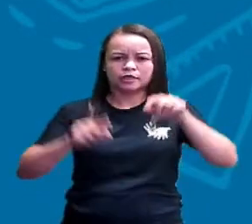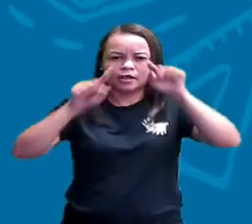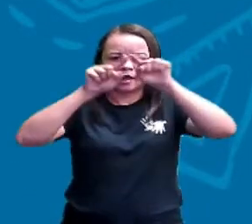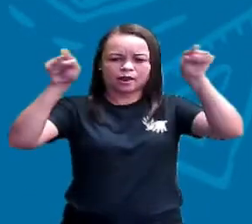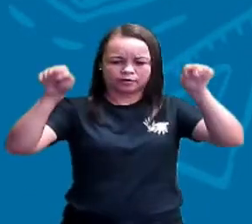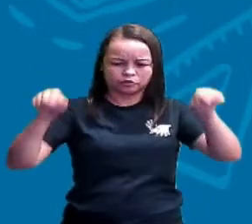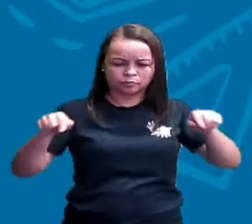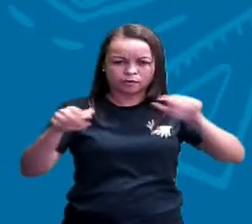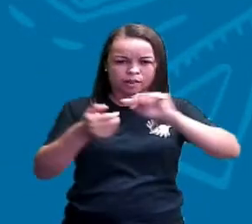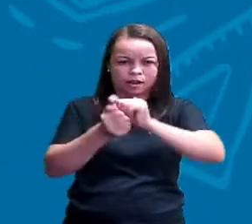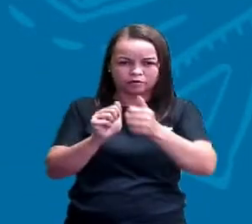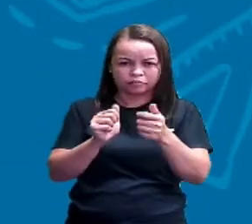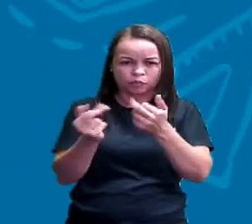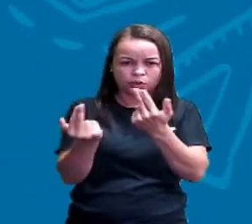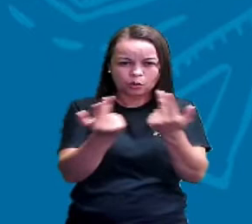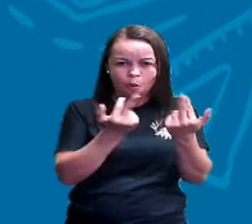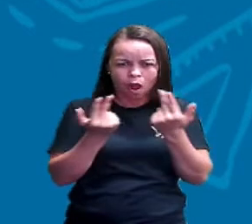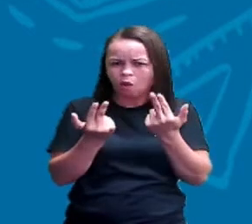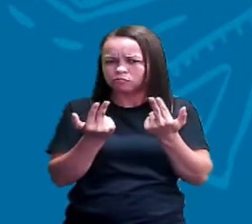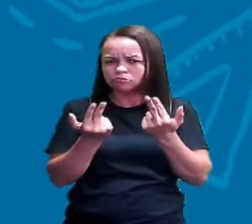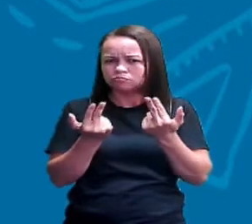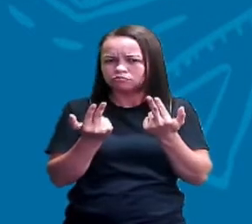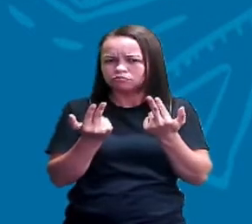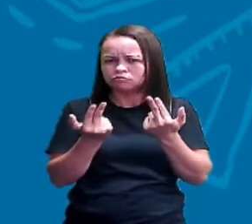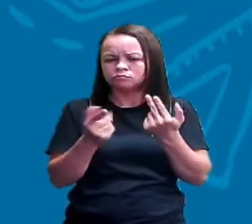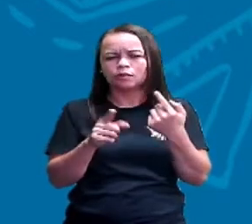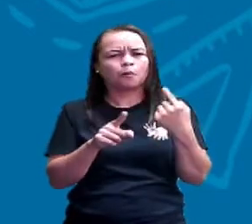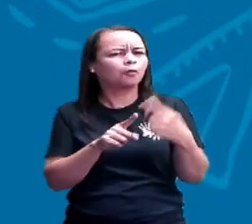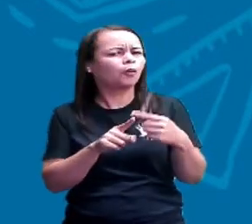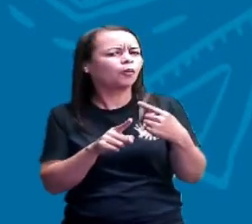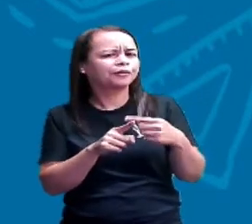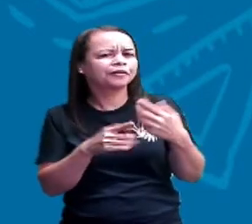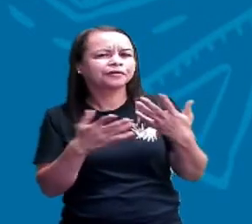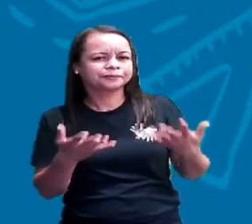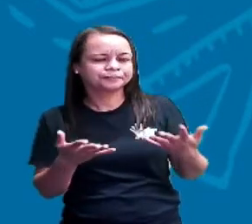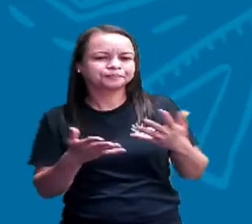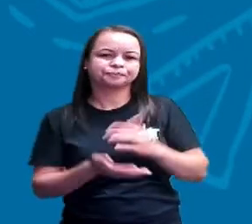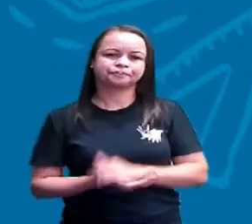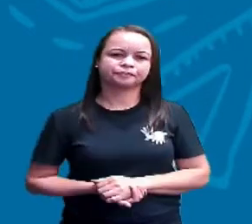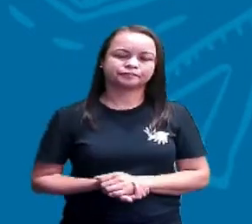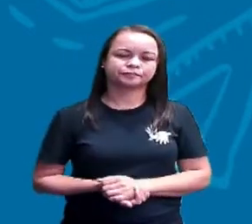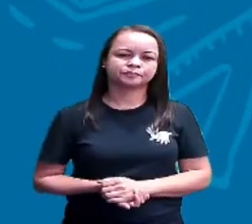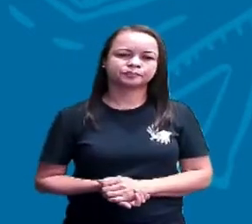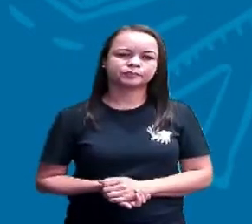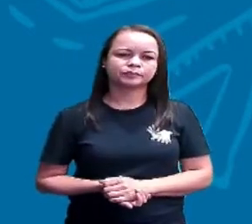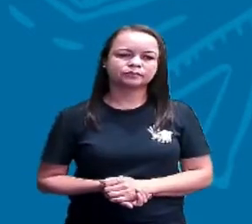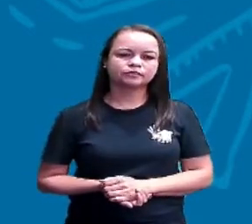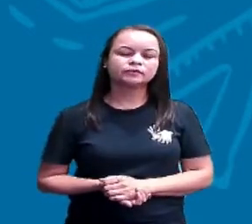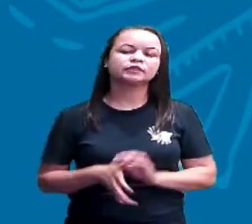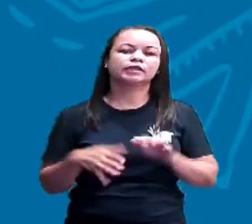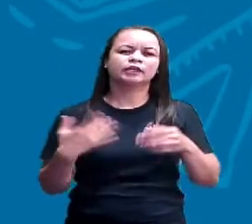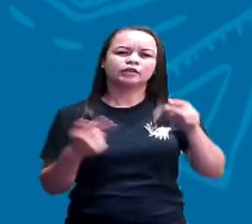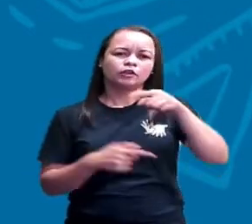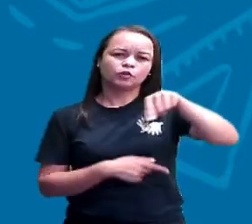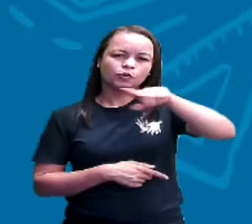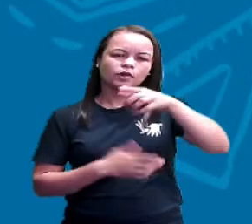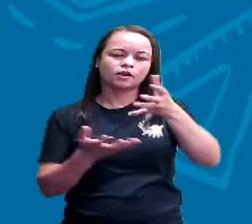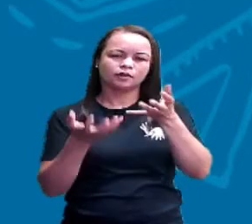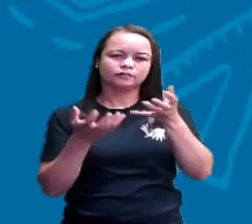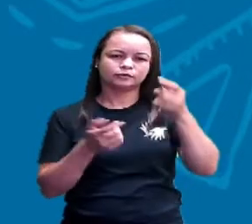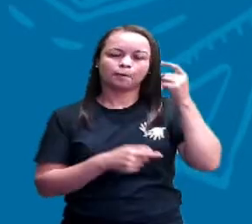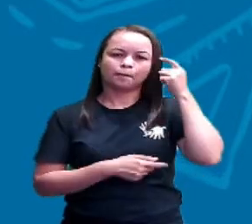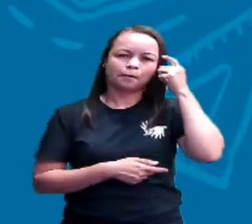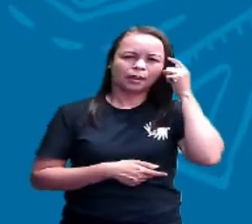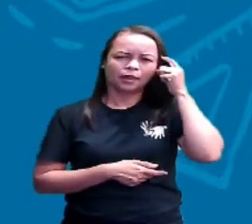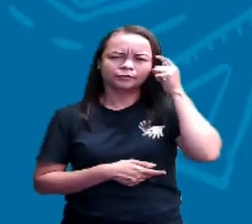com larguras iguais? Por que ficaram? E aí, eu quero que vocês pensem junto